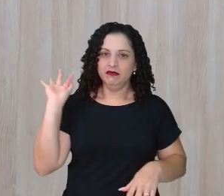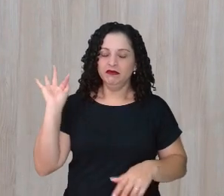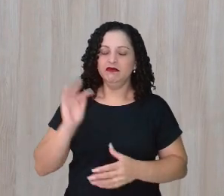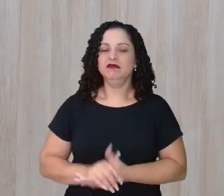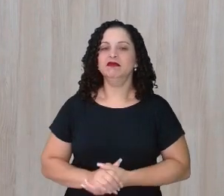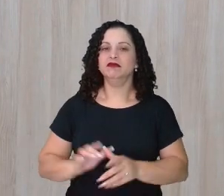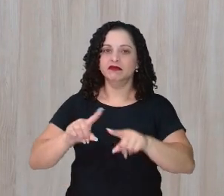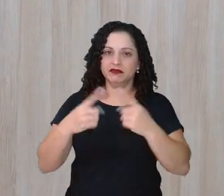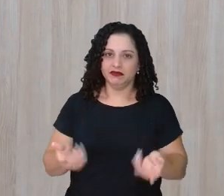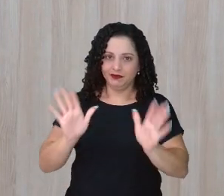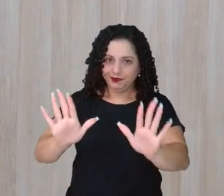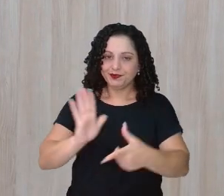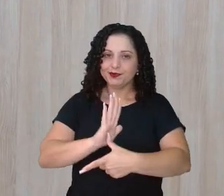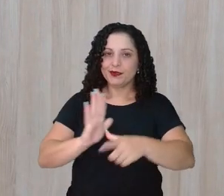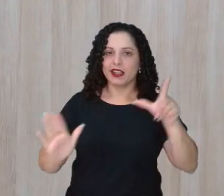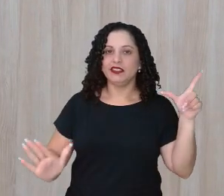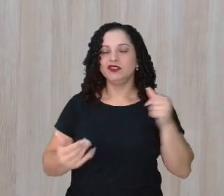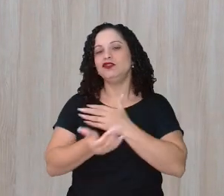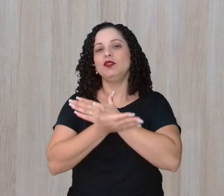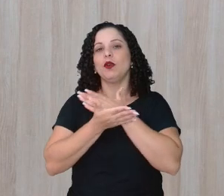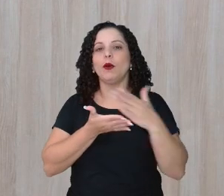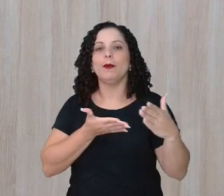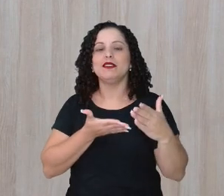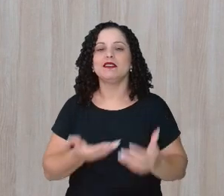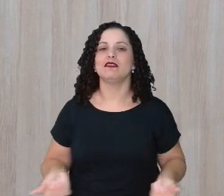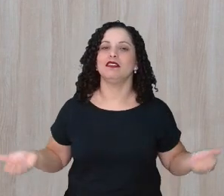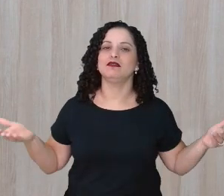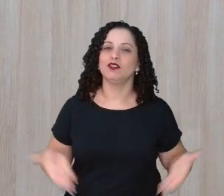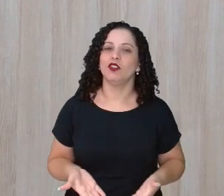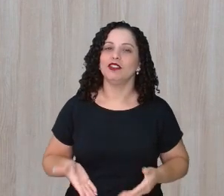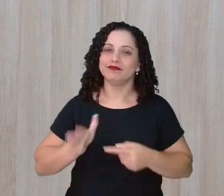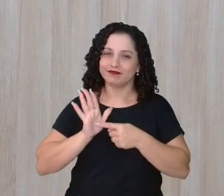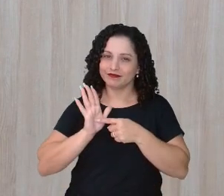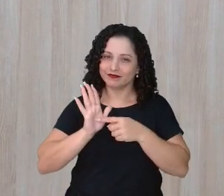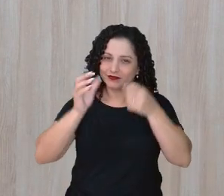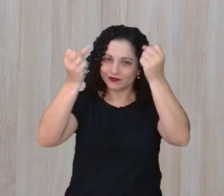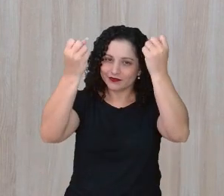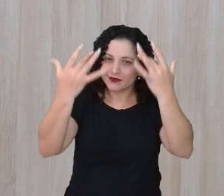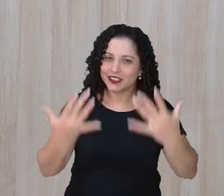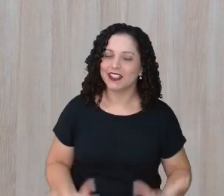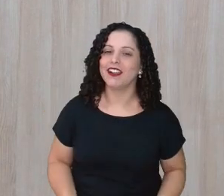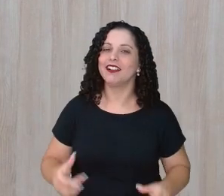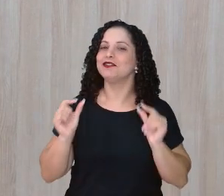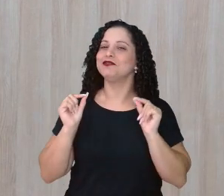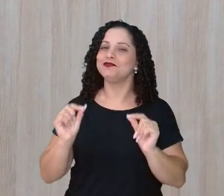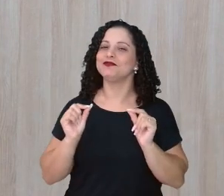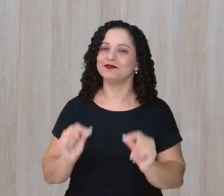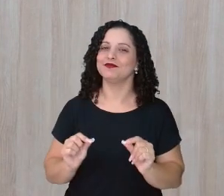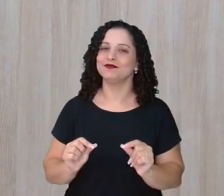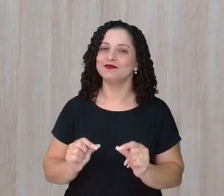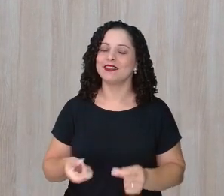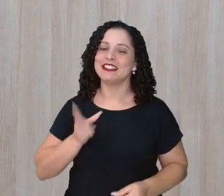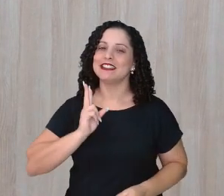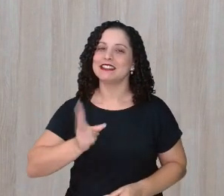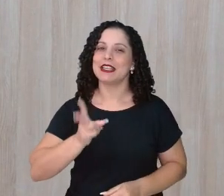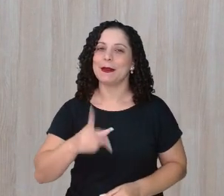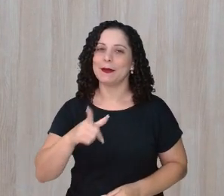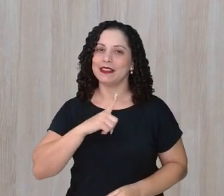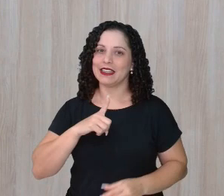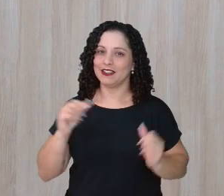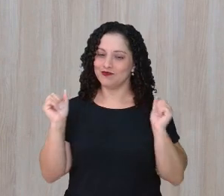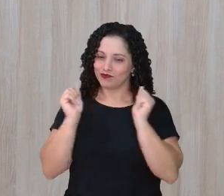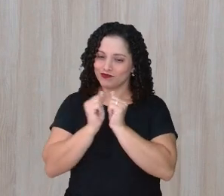gente iniciar com o tema da nossa aula, eu quero dizer que eu ando sempre muito bem acompanhada, A gente está aqui